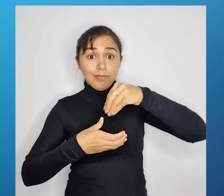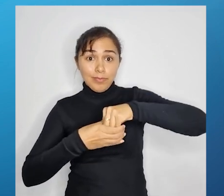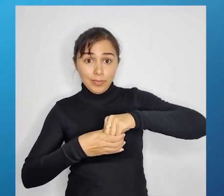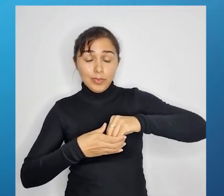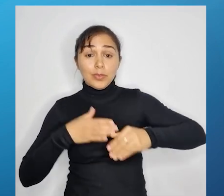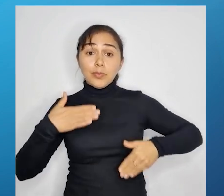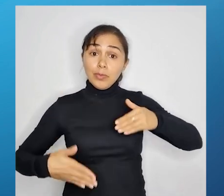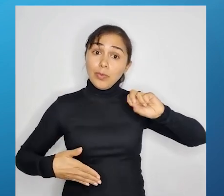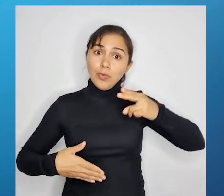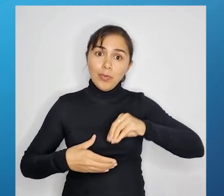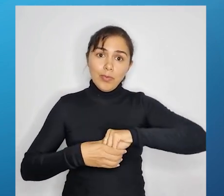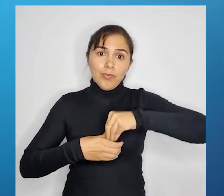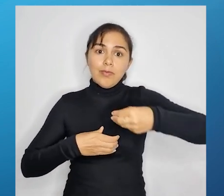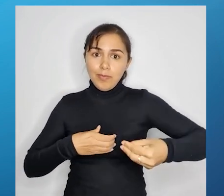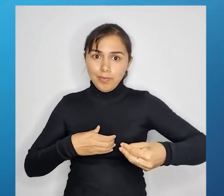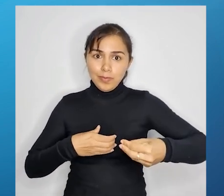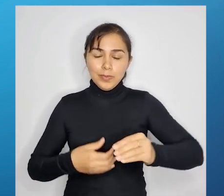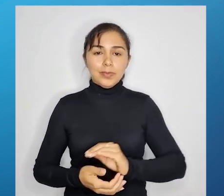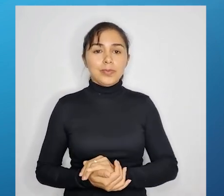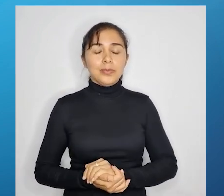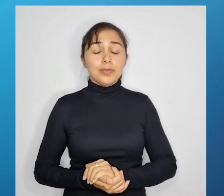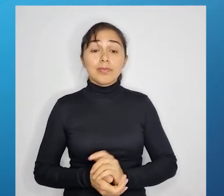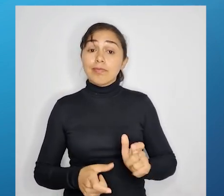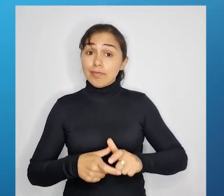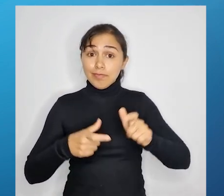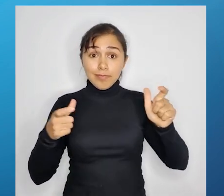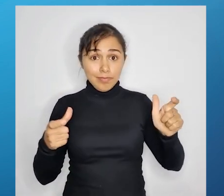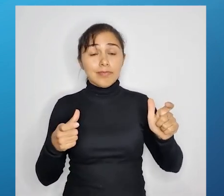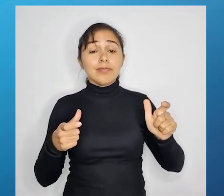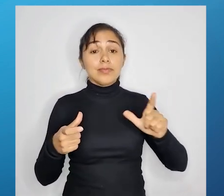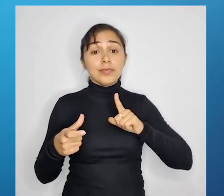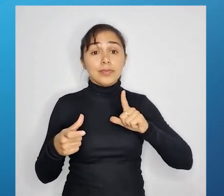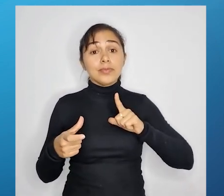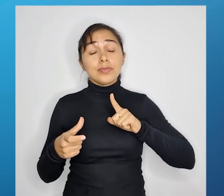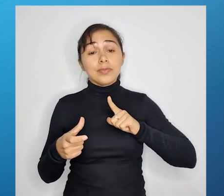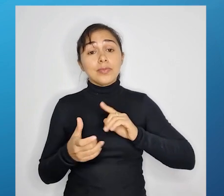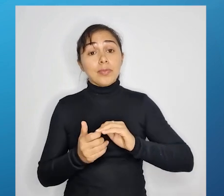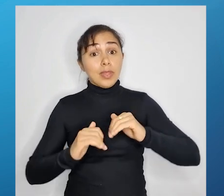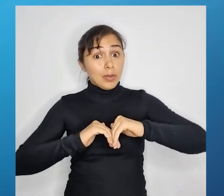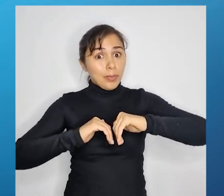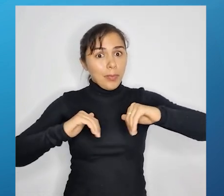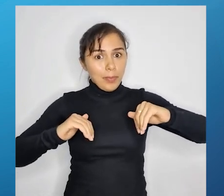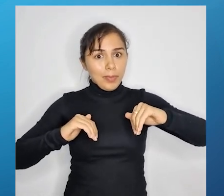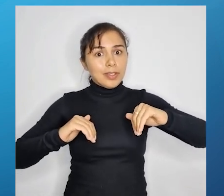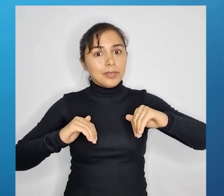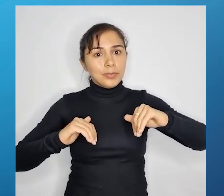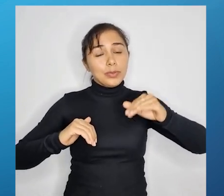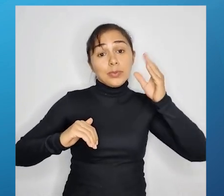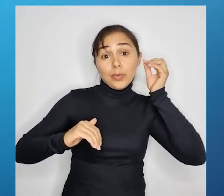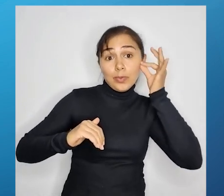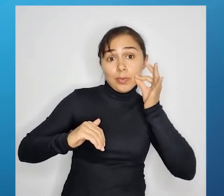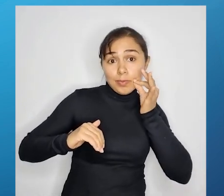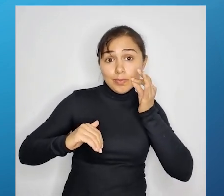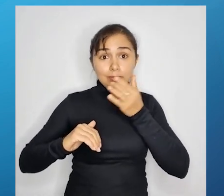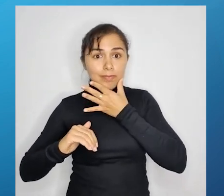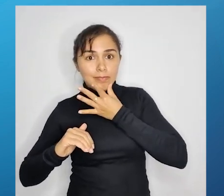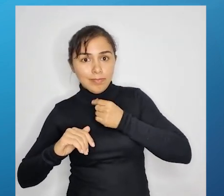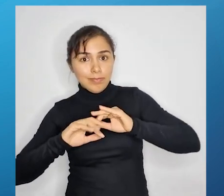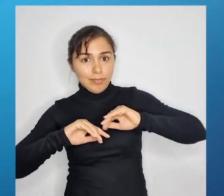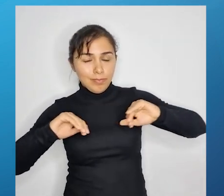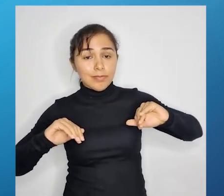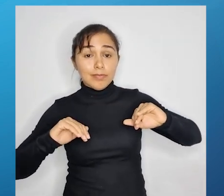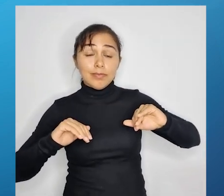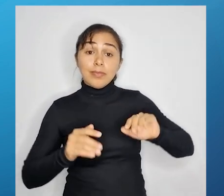depender do grupo de animal estudado. E a maioria dos moluscos apresentam sexos separados, com exceção dos bivalves. Os bivalves